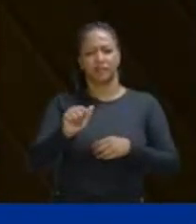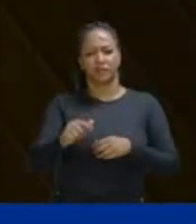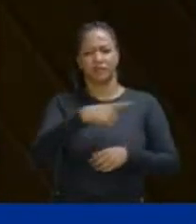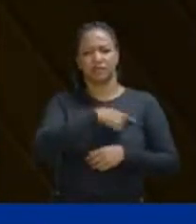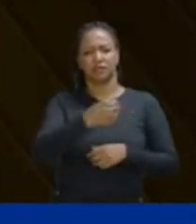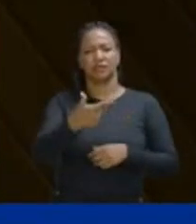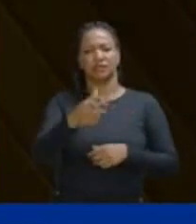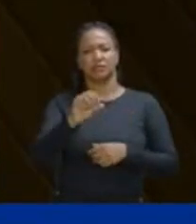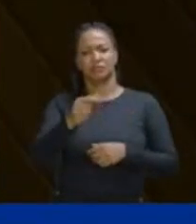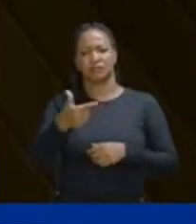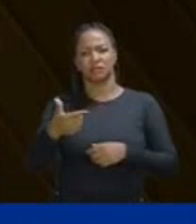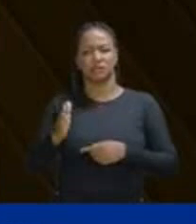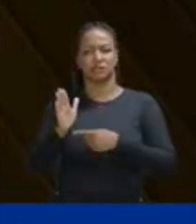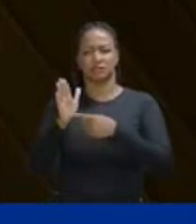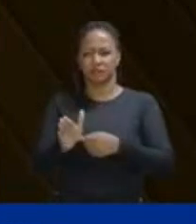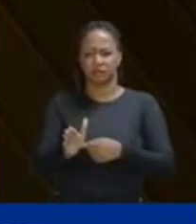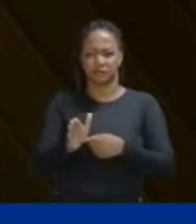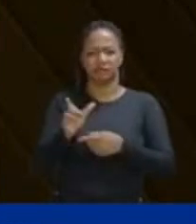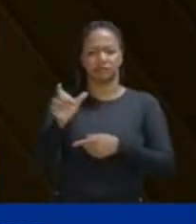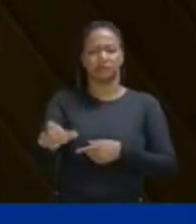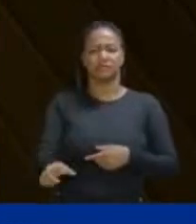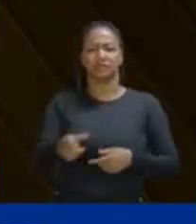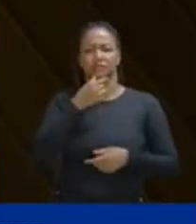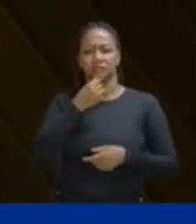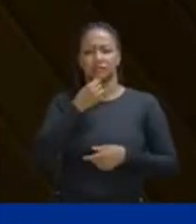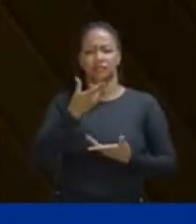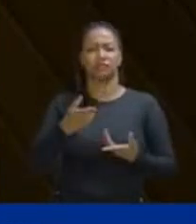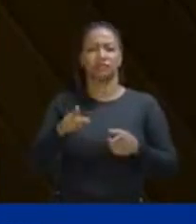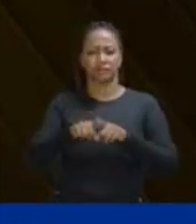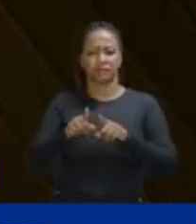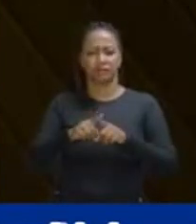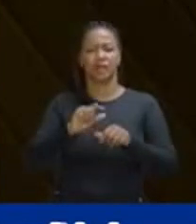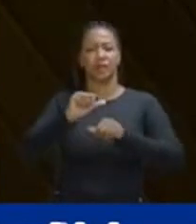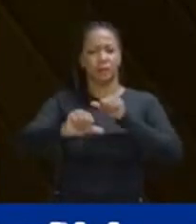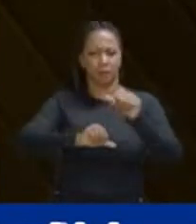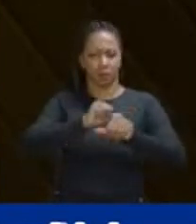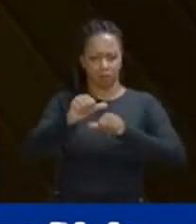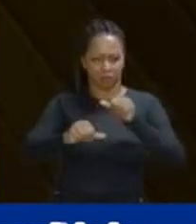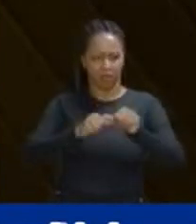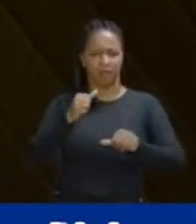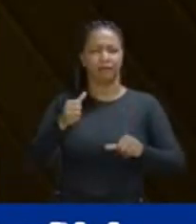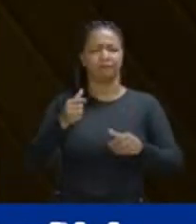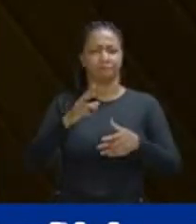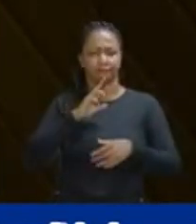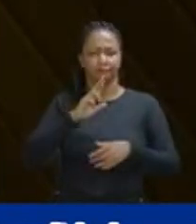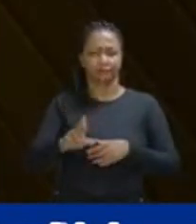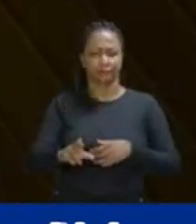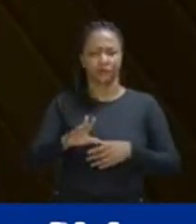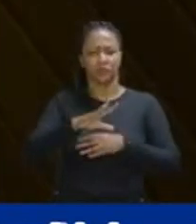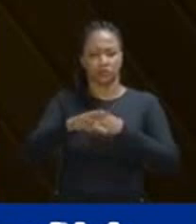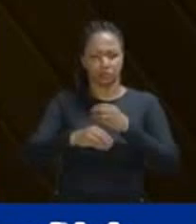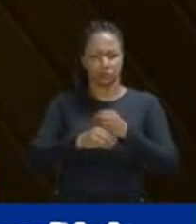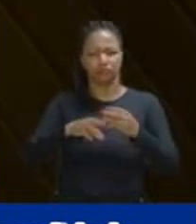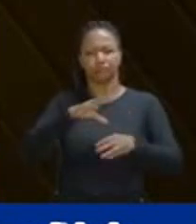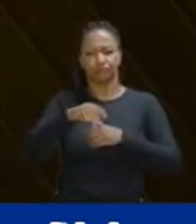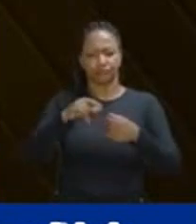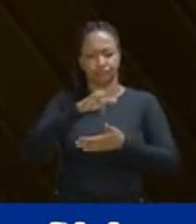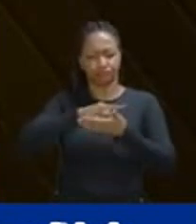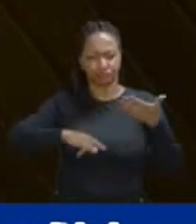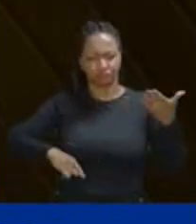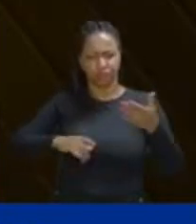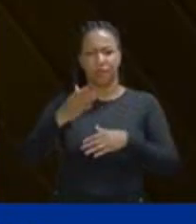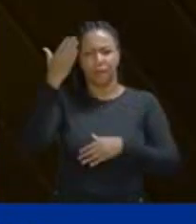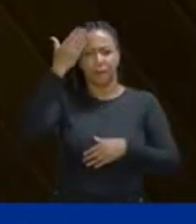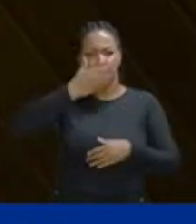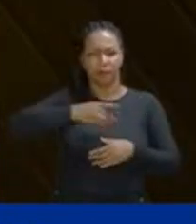27/8/2024, apresentado pelo recorrente, objetivando reverter sua situação com a juntada de documento para comprovar a